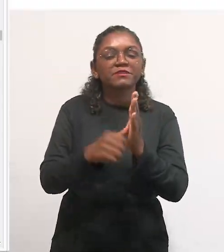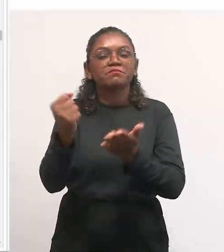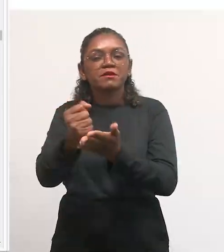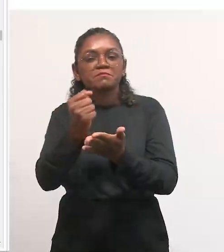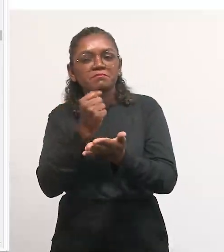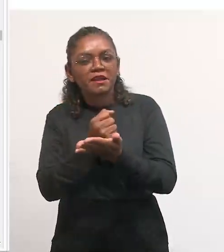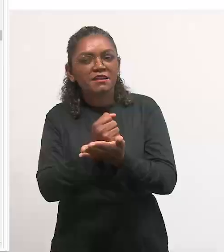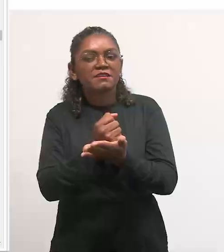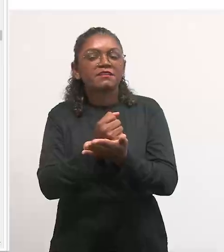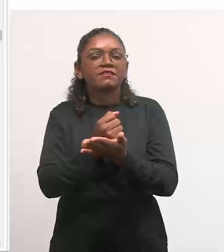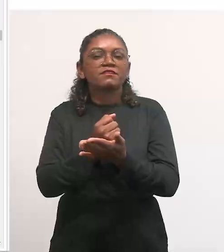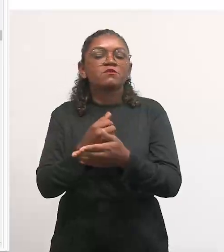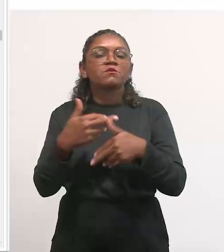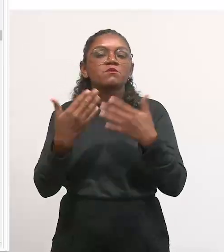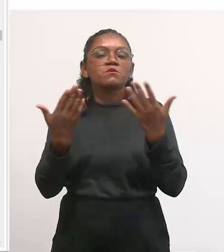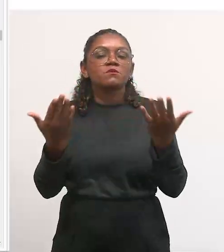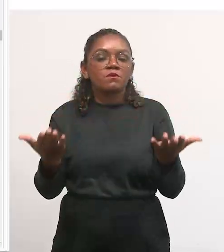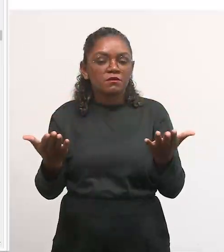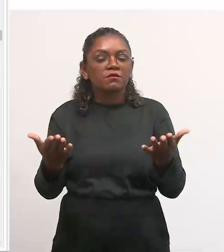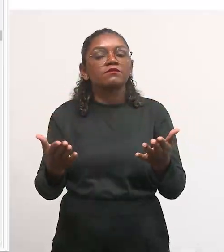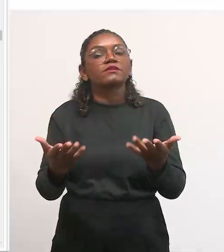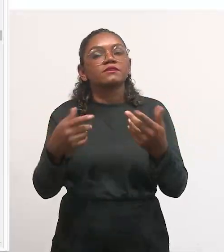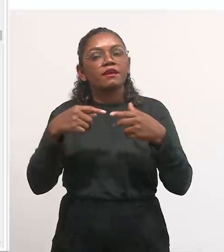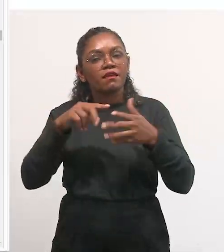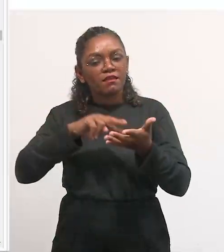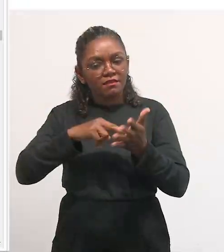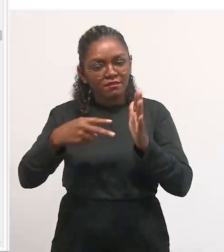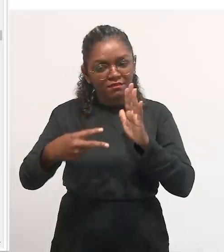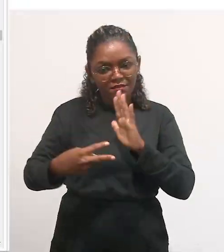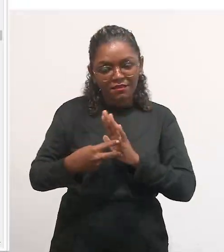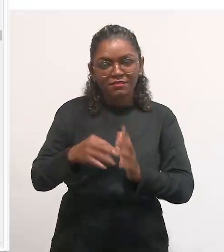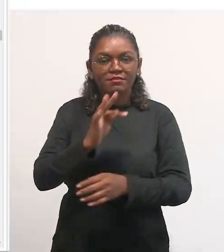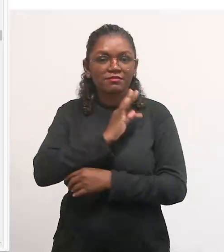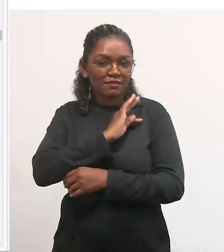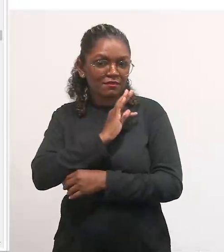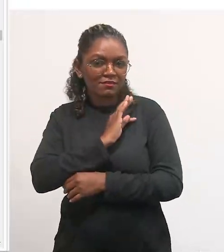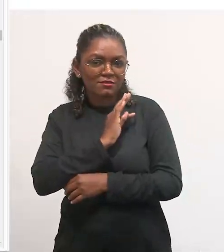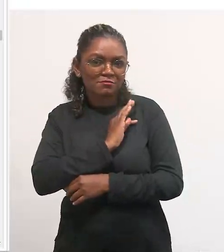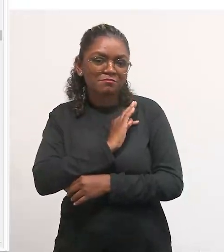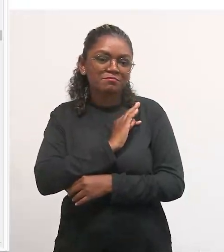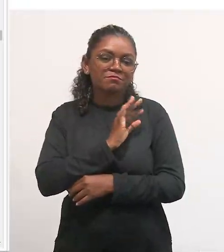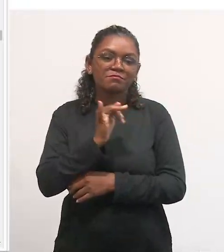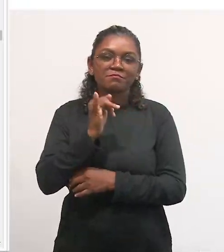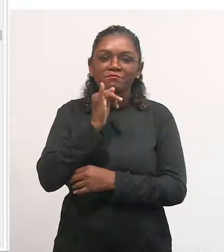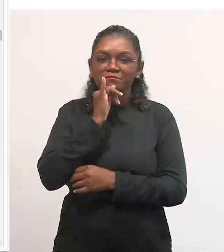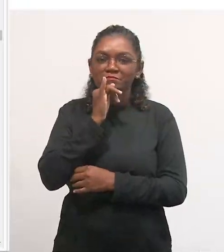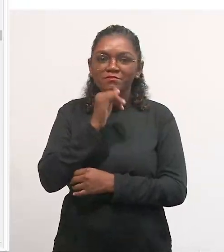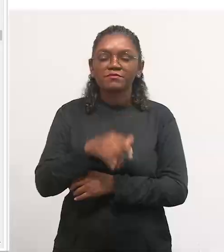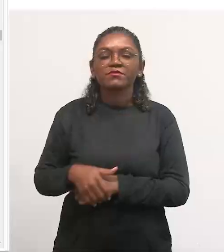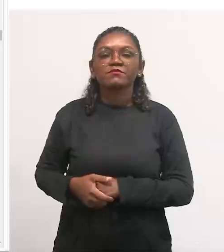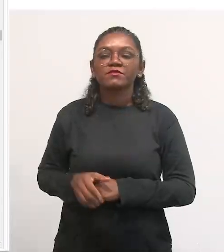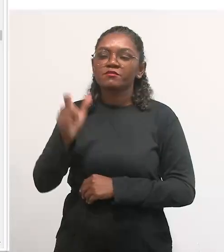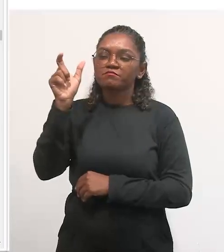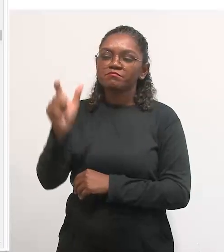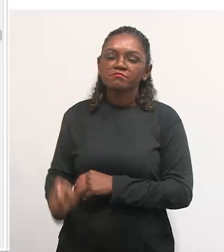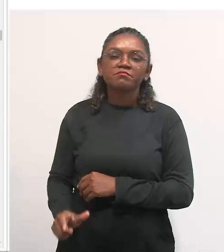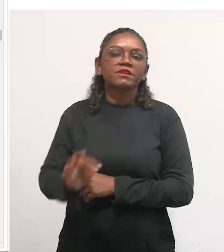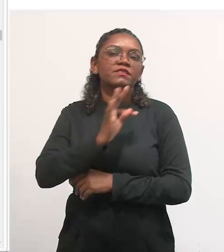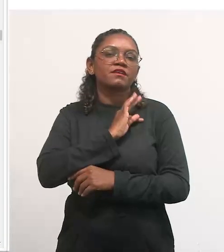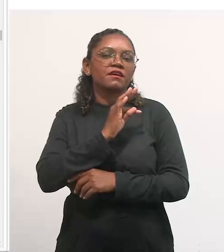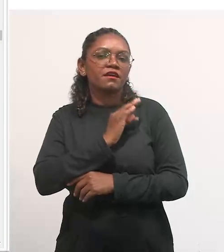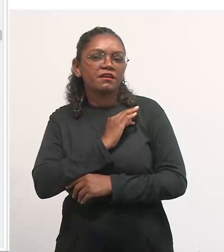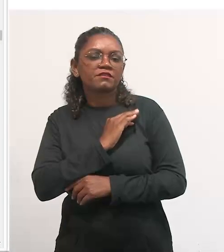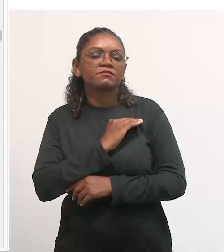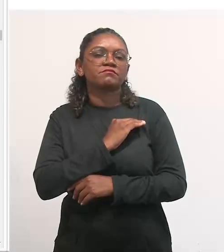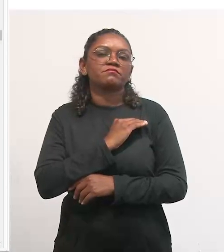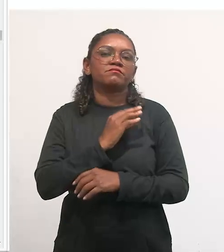habilitação técnica, por exemplo, um técnico em finanças, um técnico em informática, e isso é feito junto ao ensino